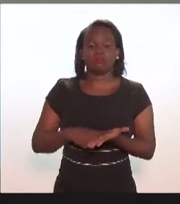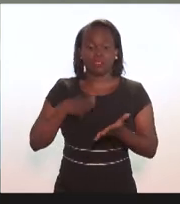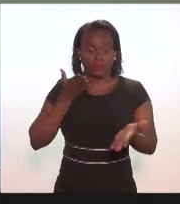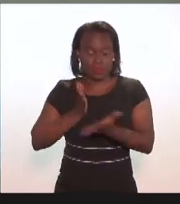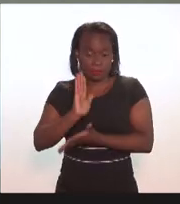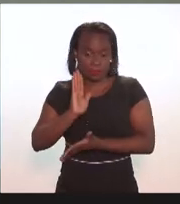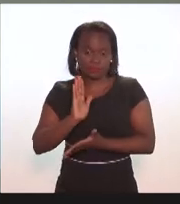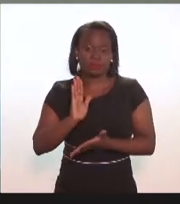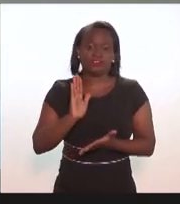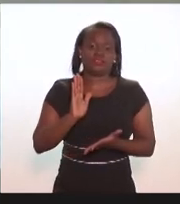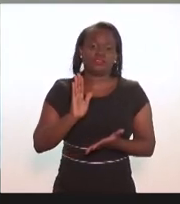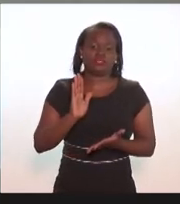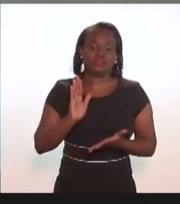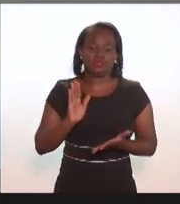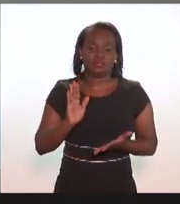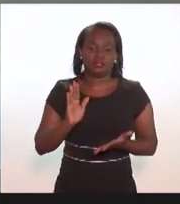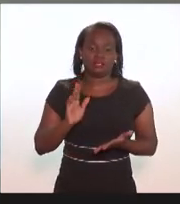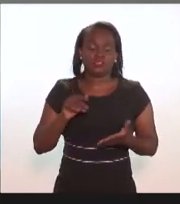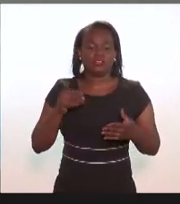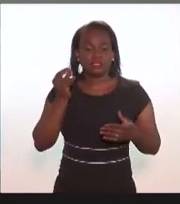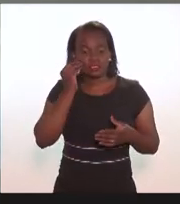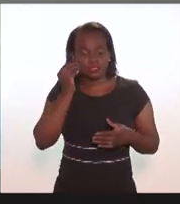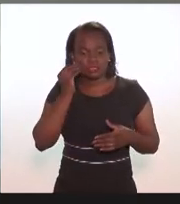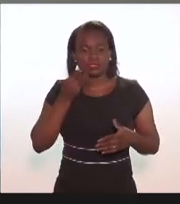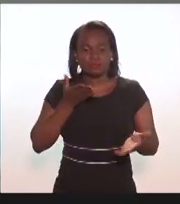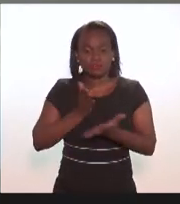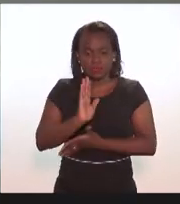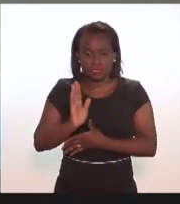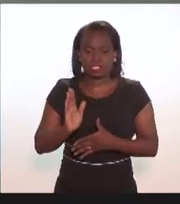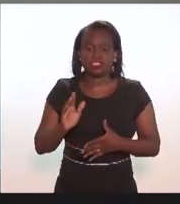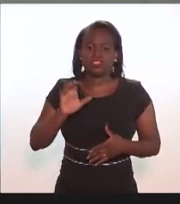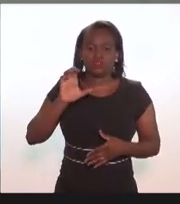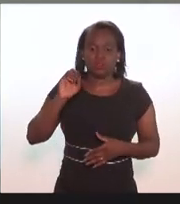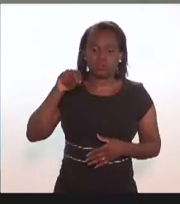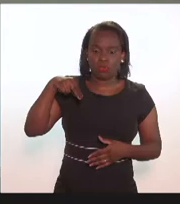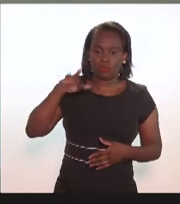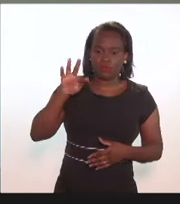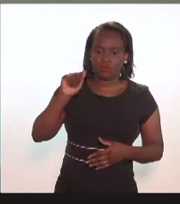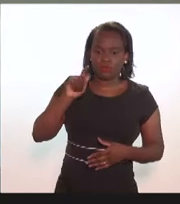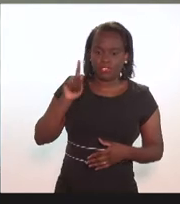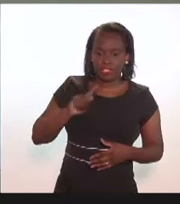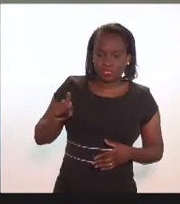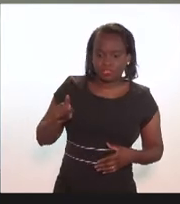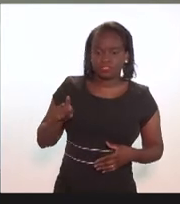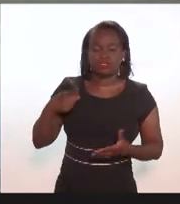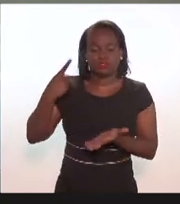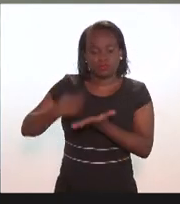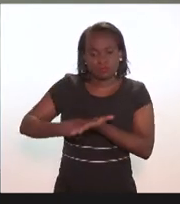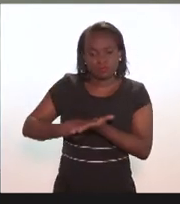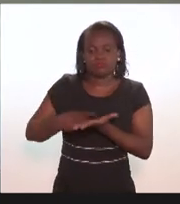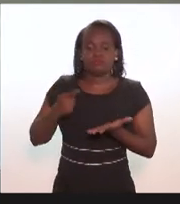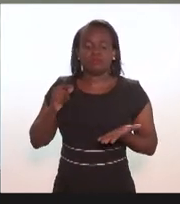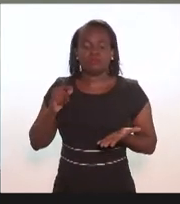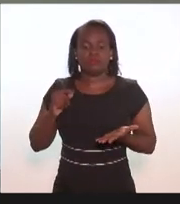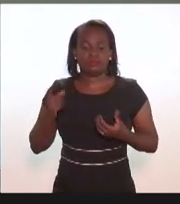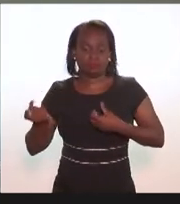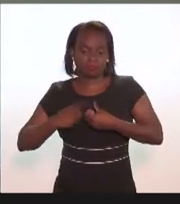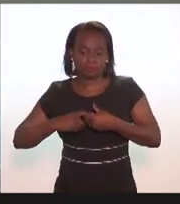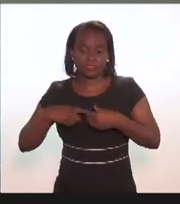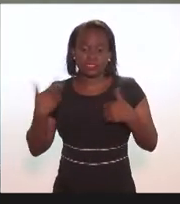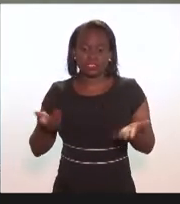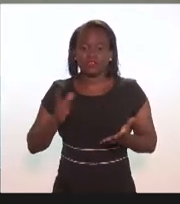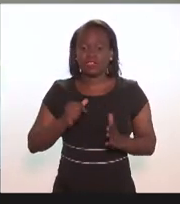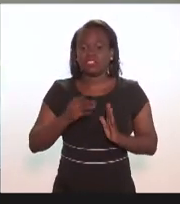aprovar, a buscar a aprovação no CONFAS de um convênio onde a gente reduziria